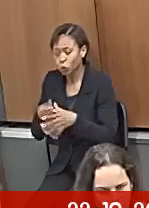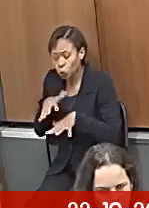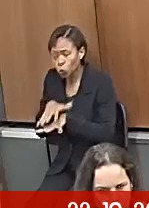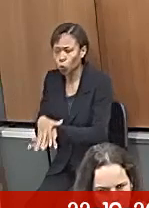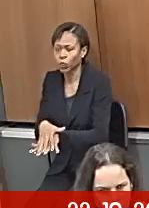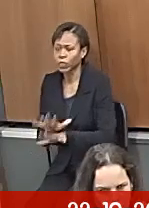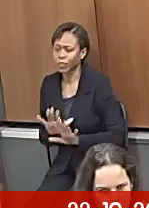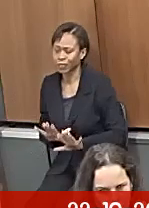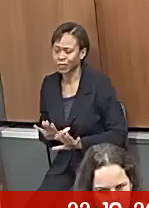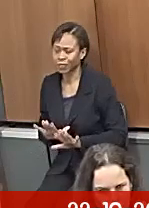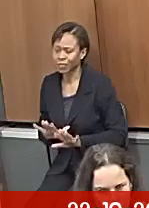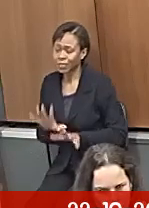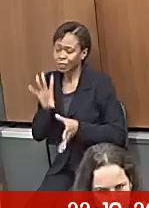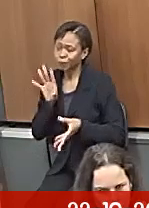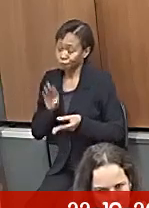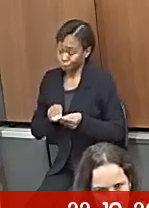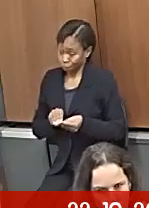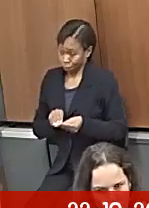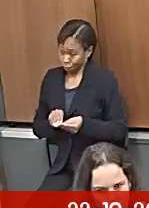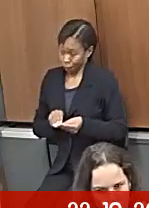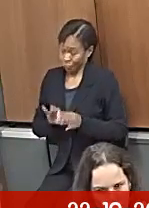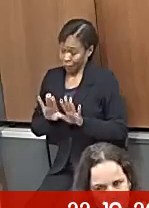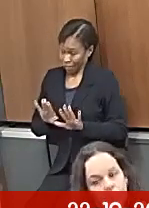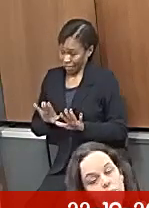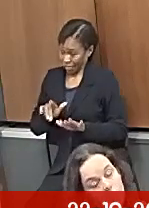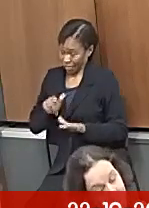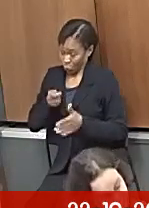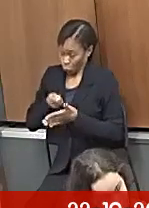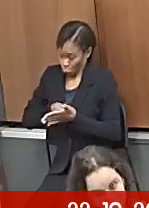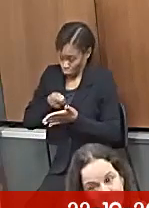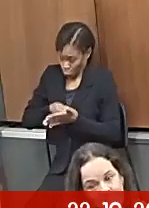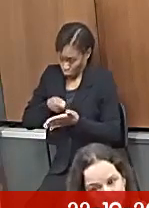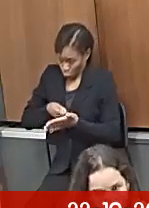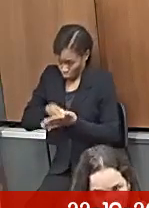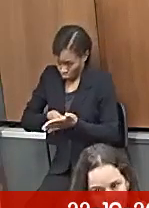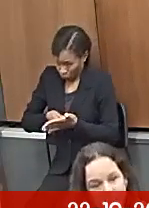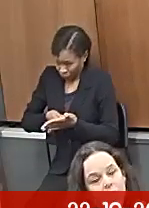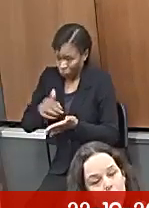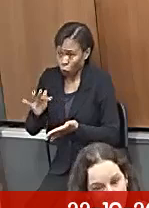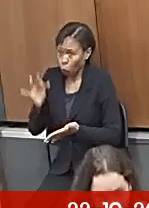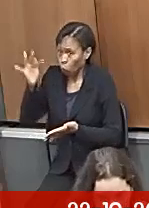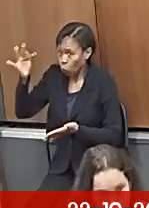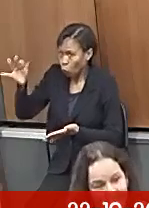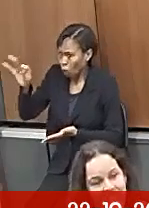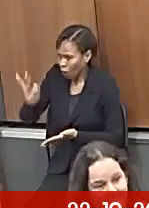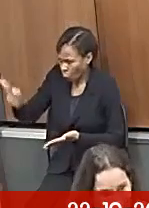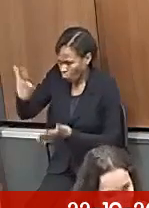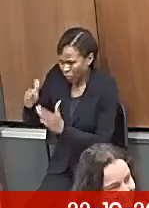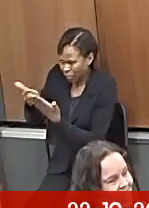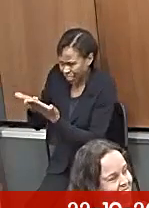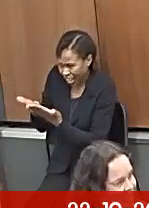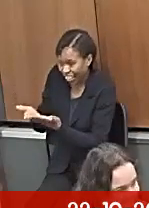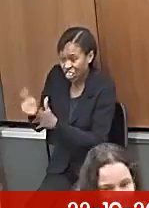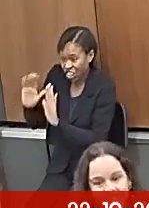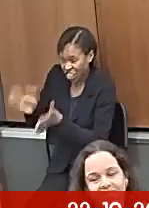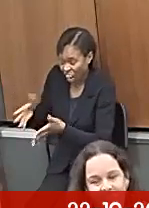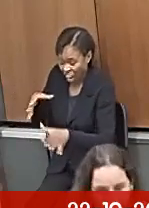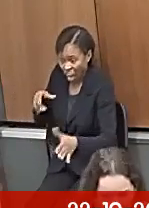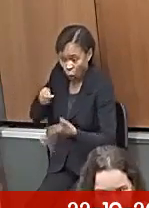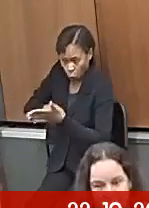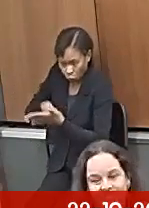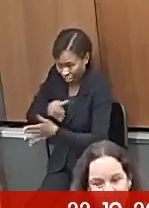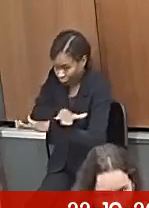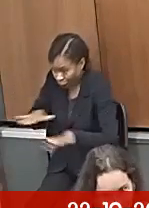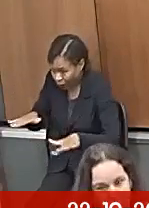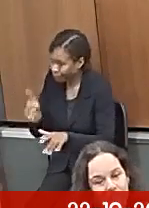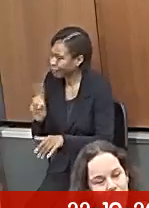concluindo, Joana, infelizmente, a briga não termina quando eles entram na faculdade. Né? Quando entra na faculdade, é